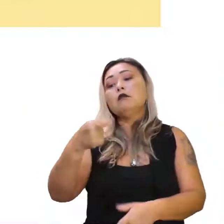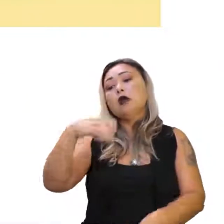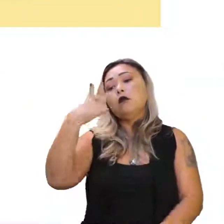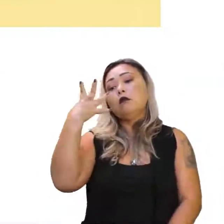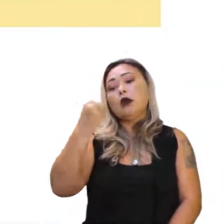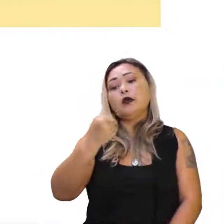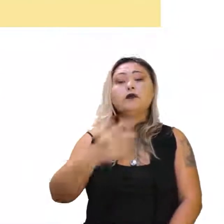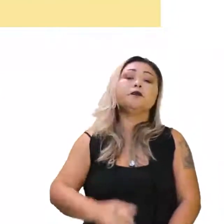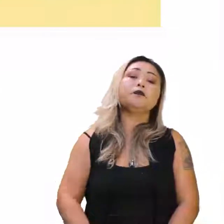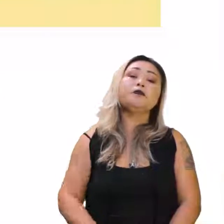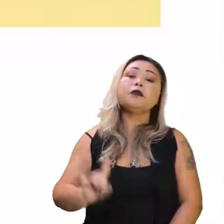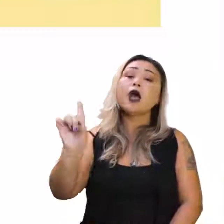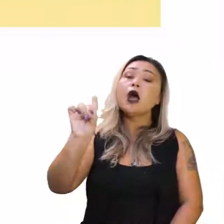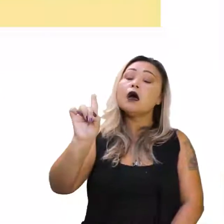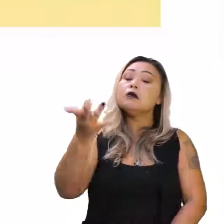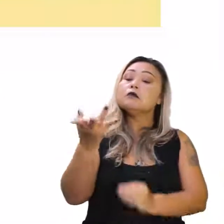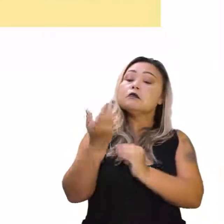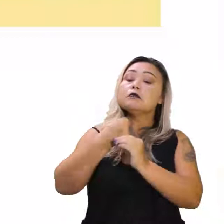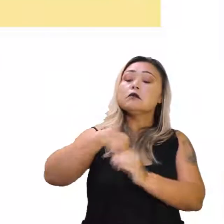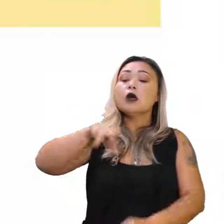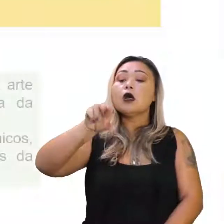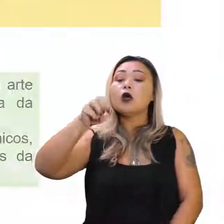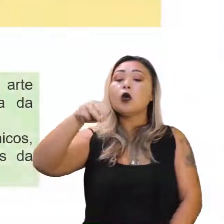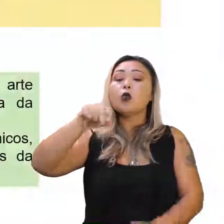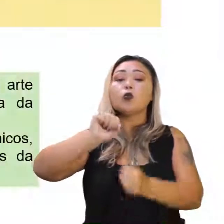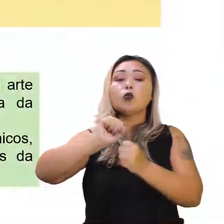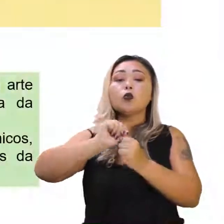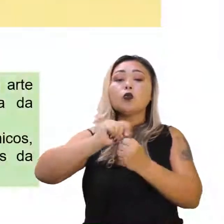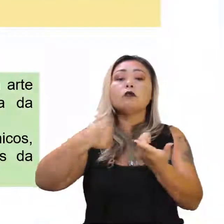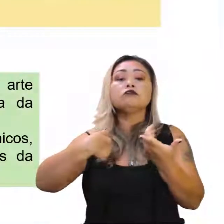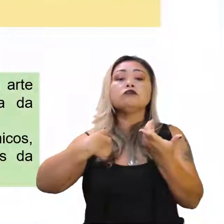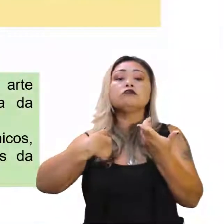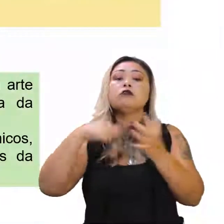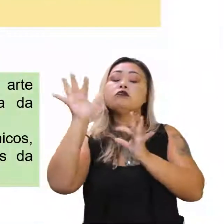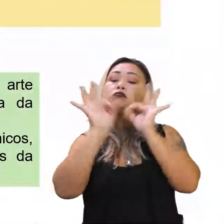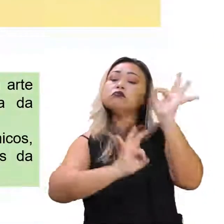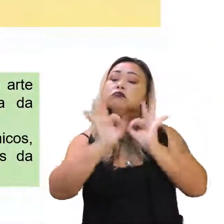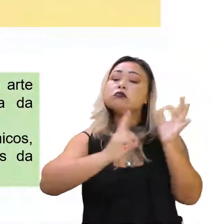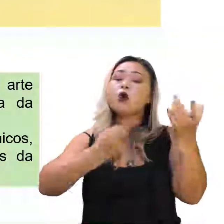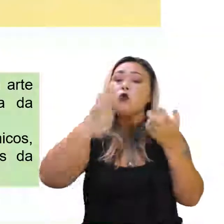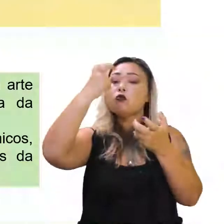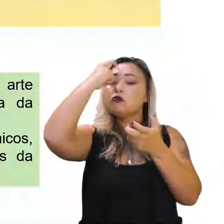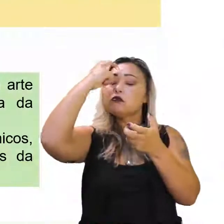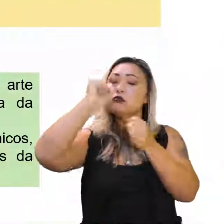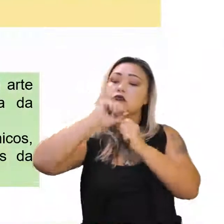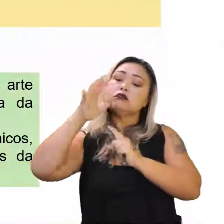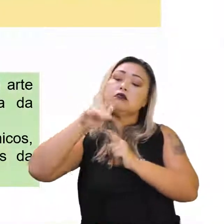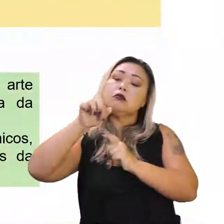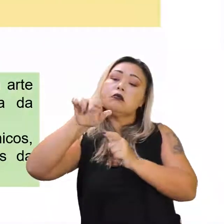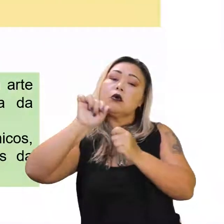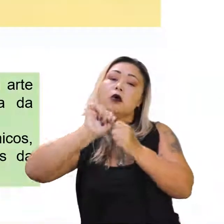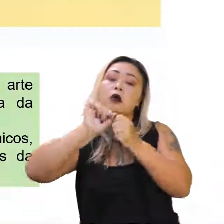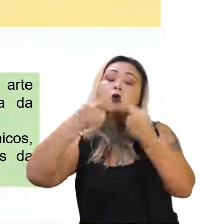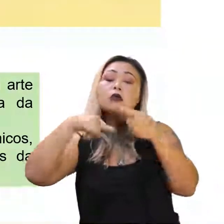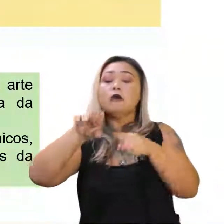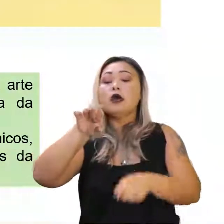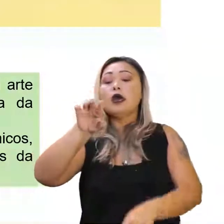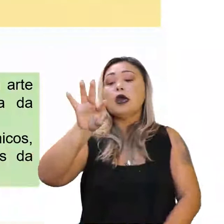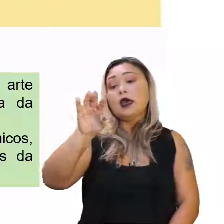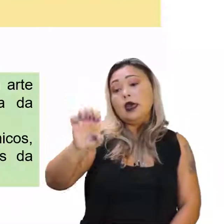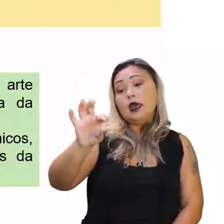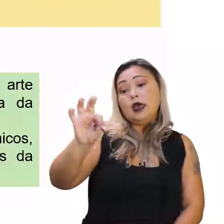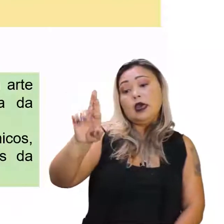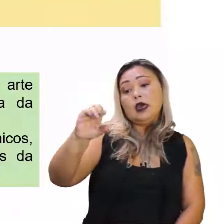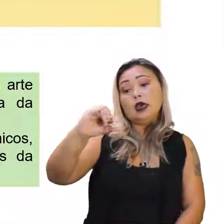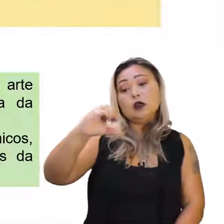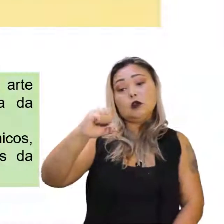a formação cultural influenciada pelos gregos e pelos etruscos, com o uso do arco,